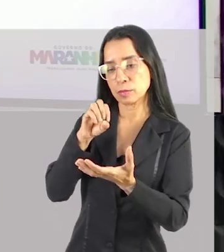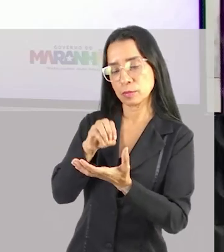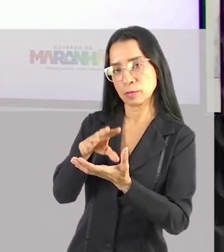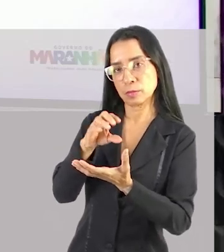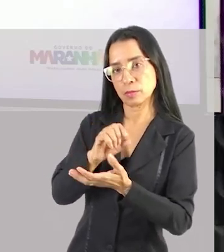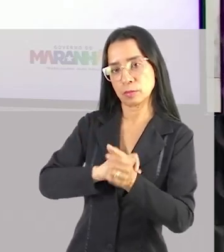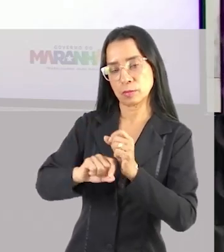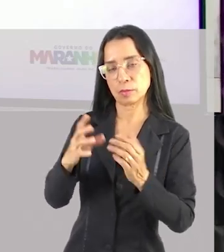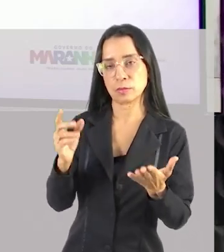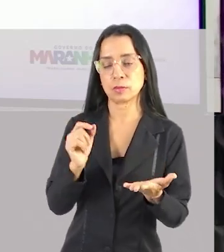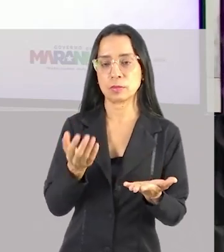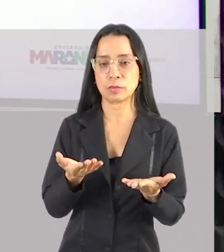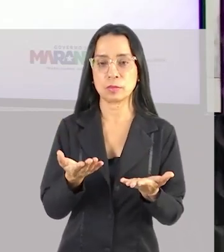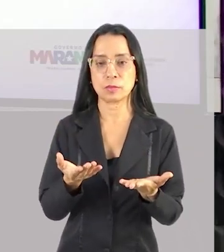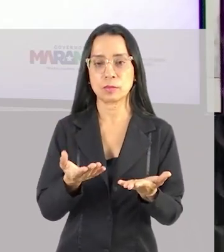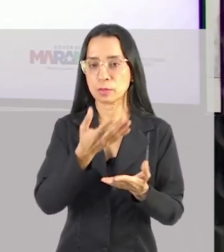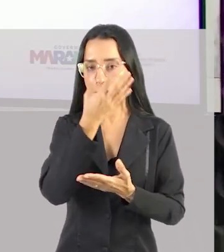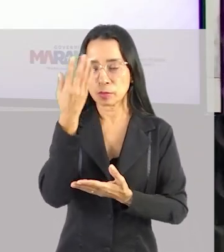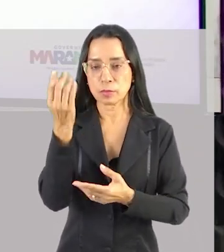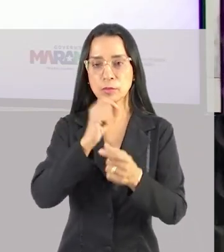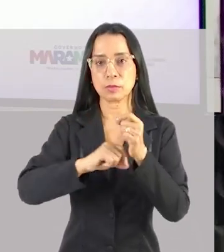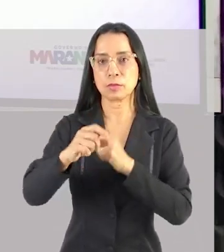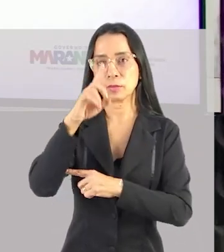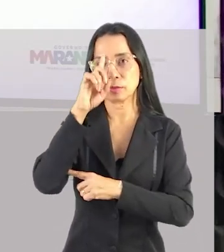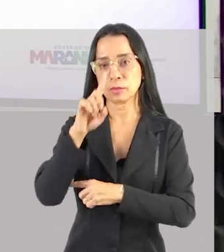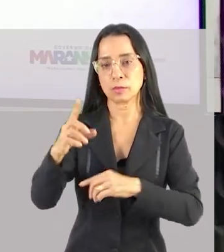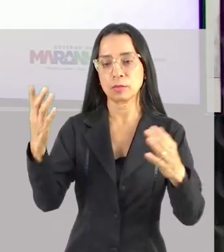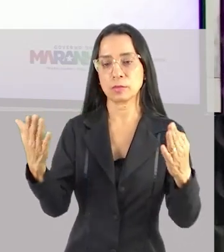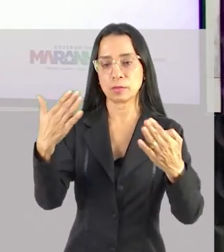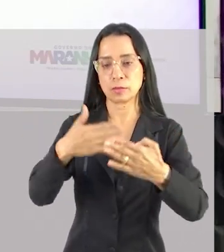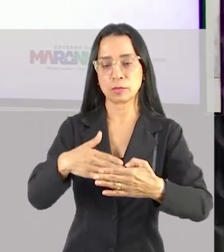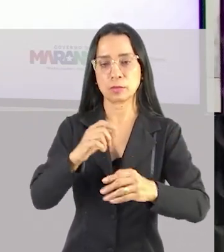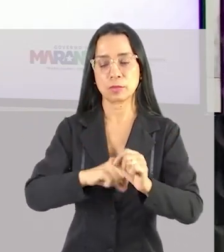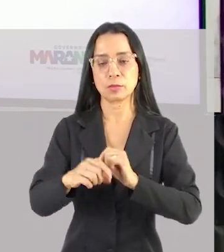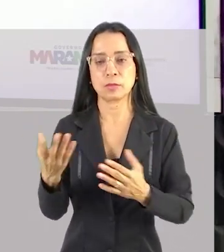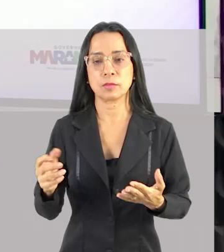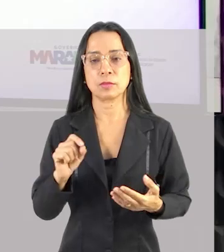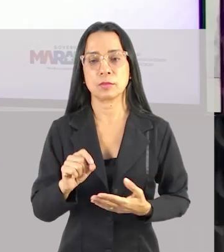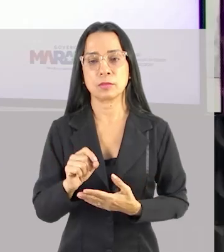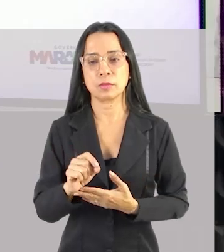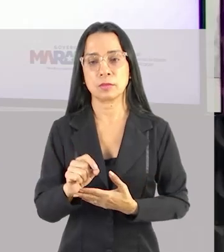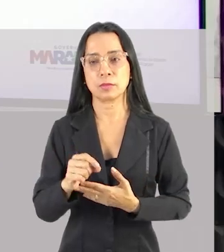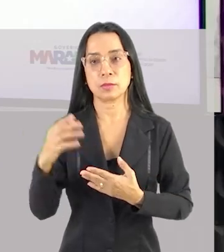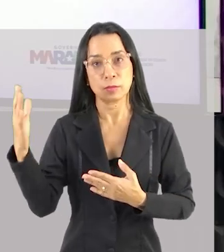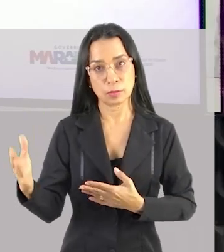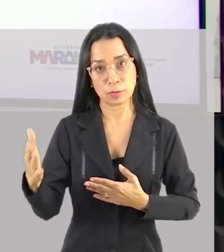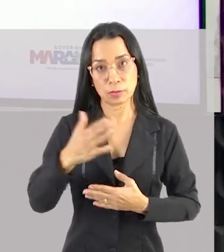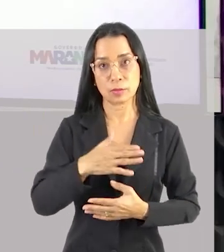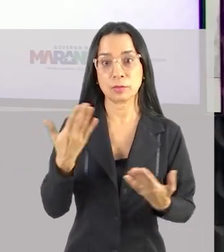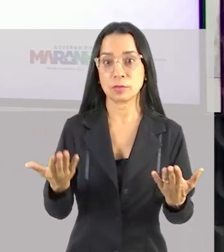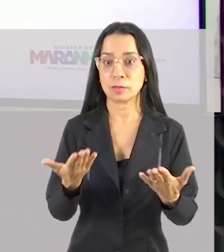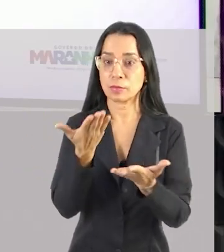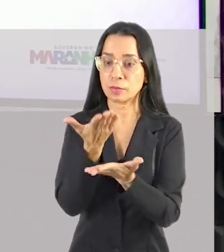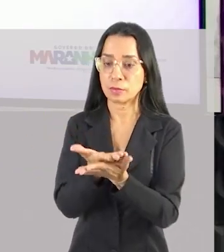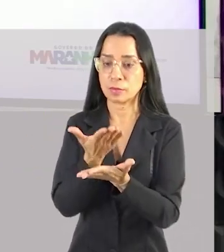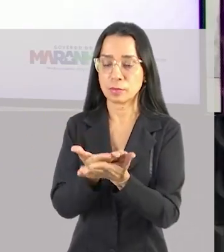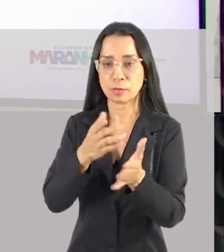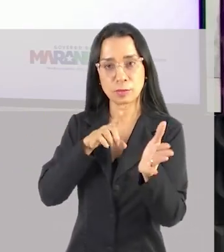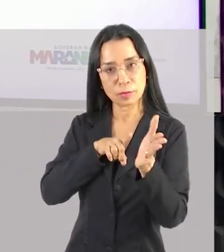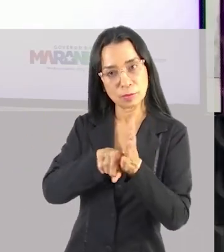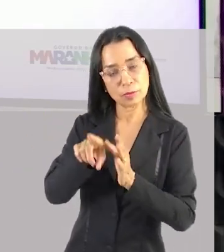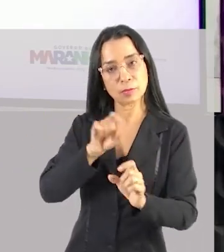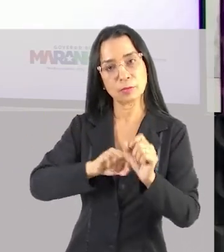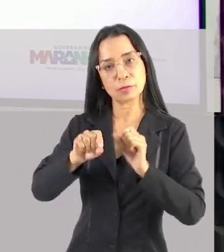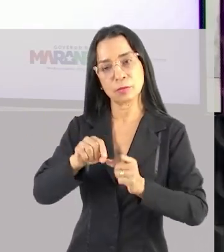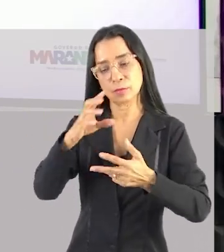estou passando para vocês, para que não esqueçam no dia da prova, beleza? Então, vamos lá. Estamos aqui trabalhando com questões somente